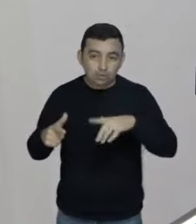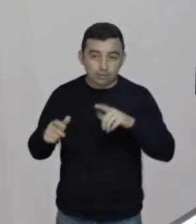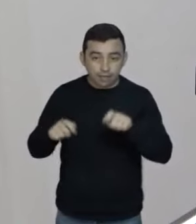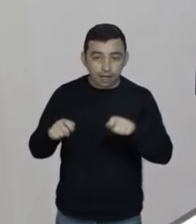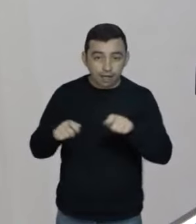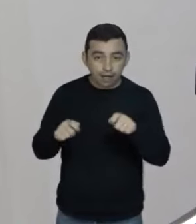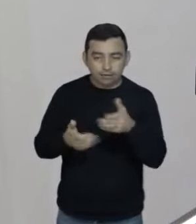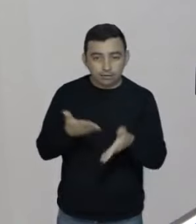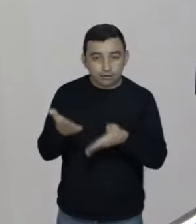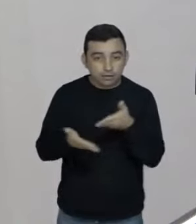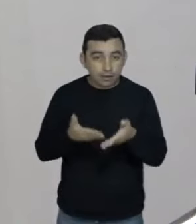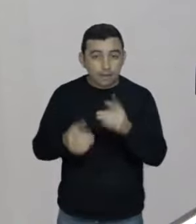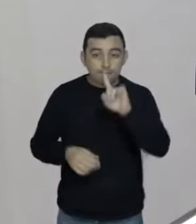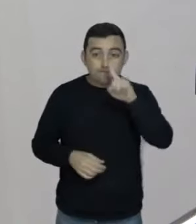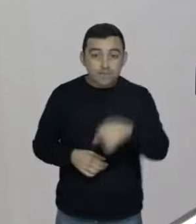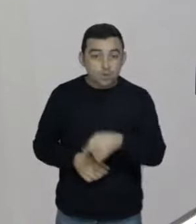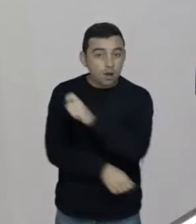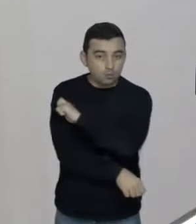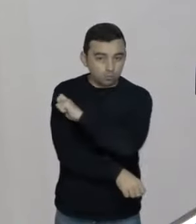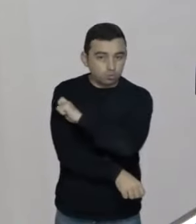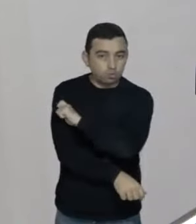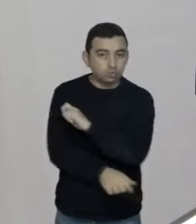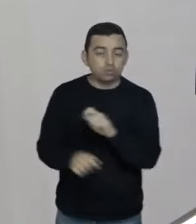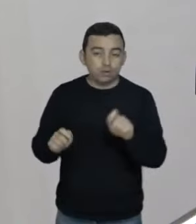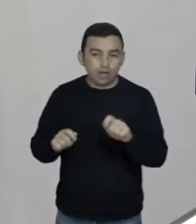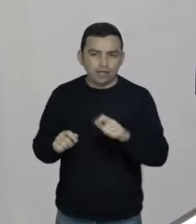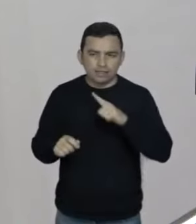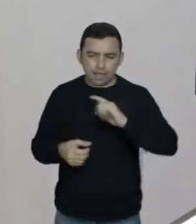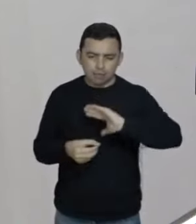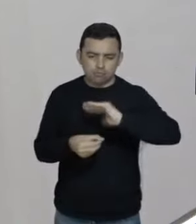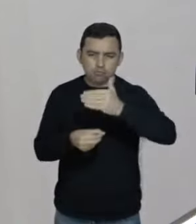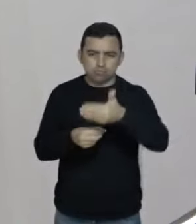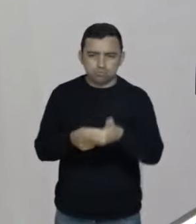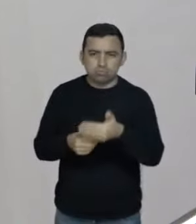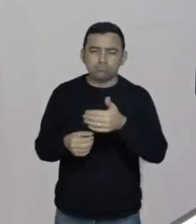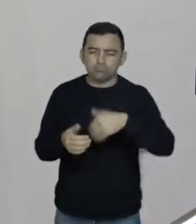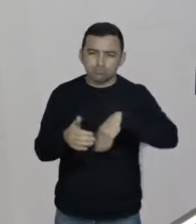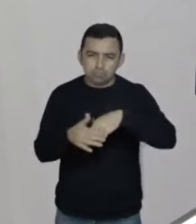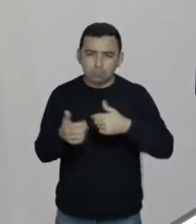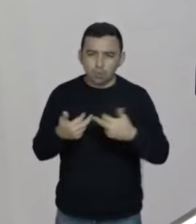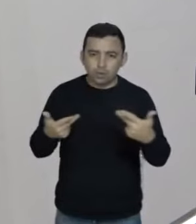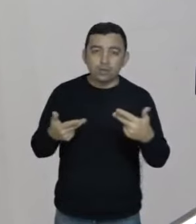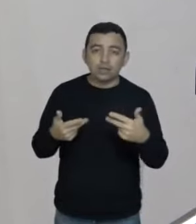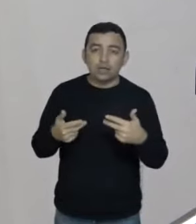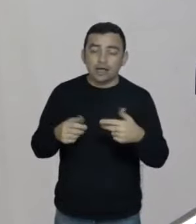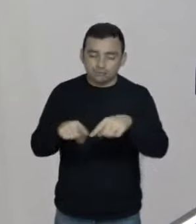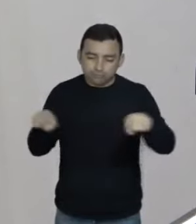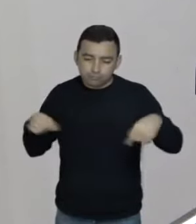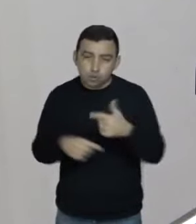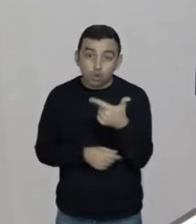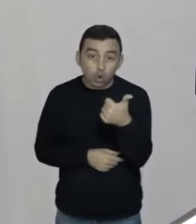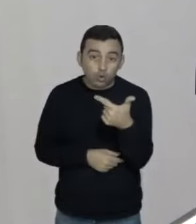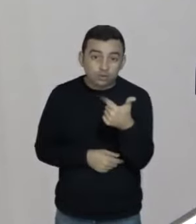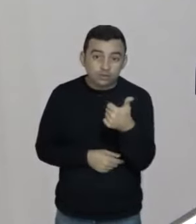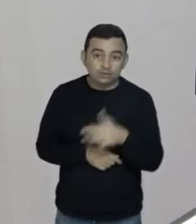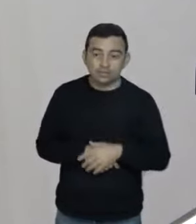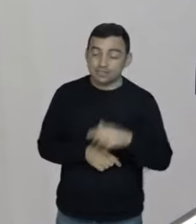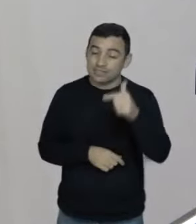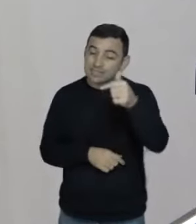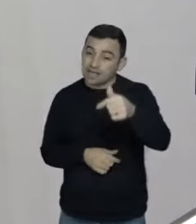para atender cerca de mil alunos possui ginásio coberto auditório 12 salas de aula sete